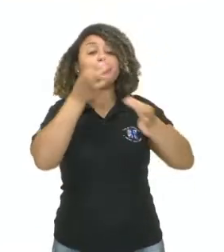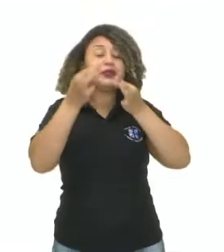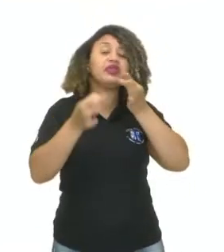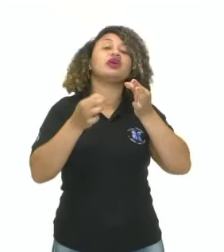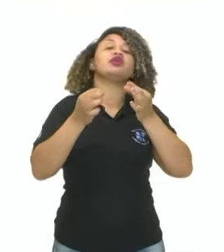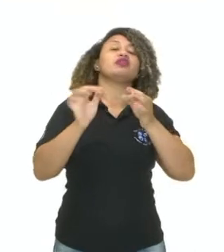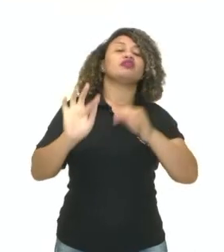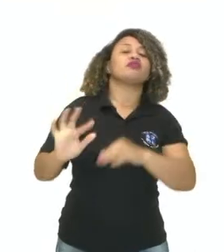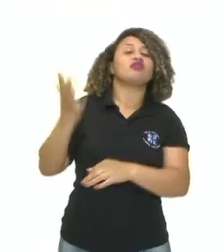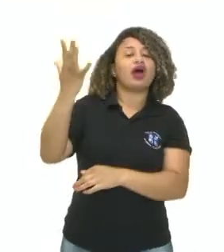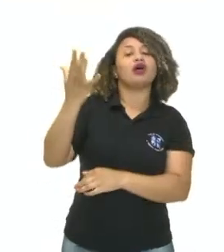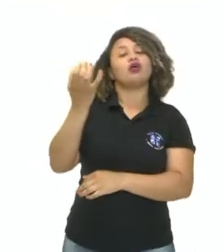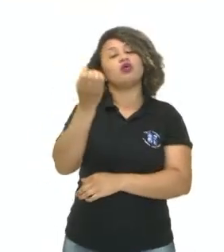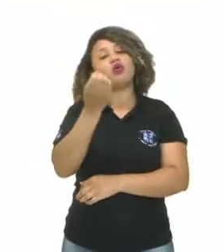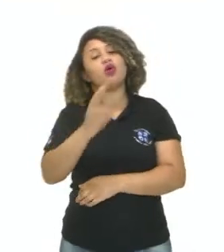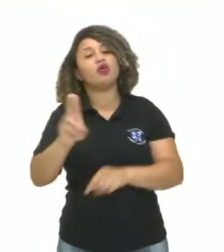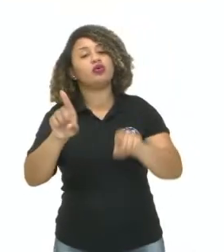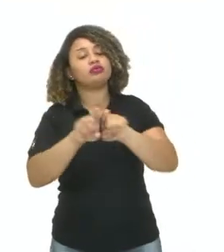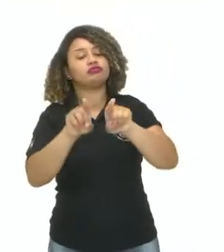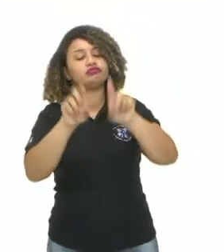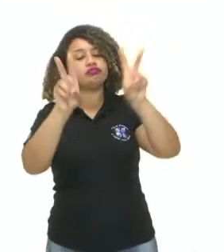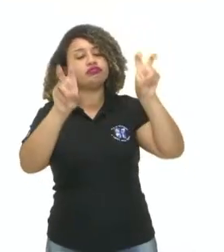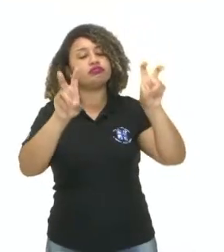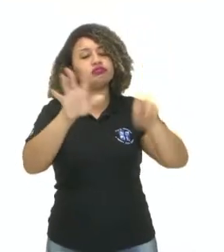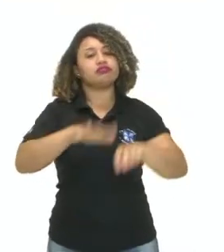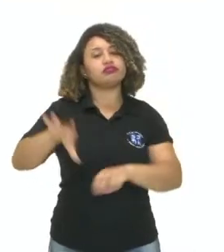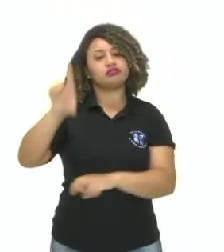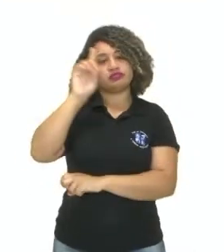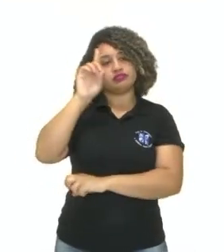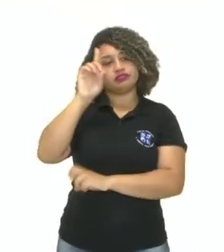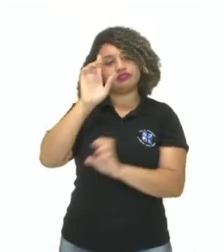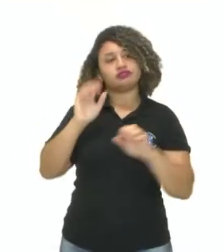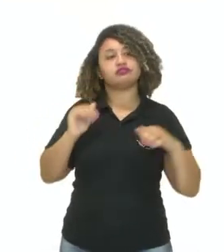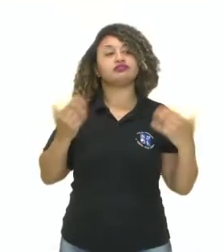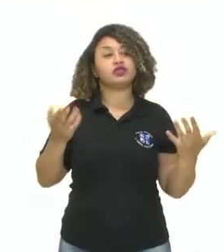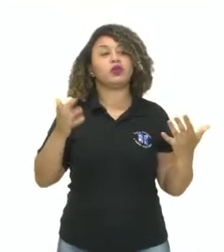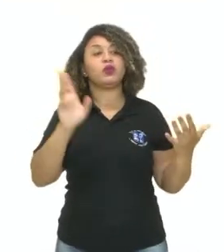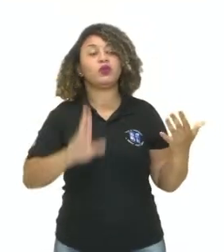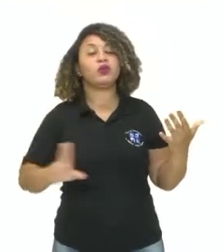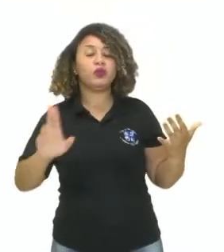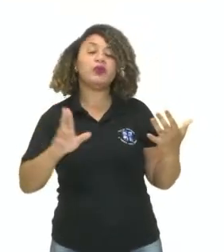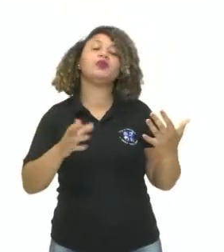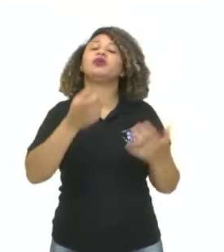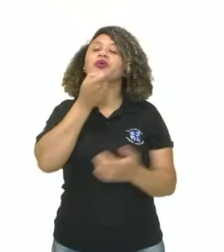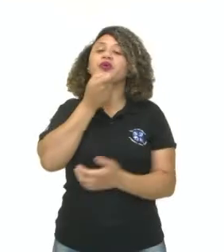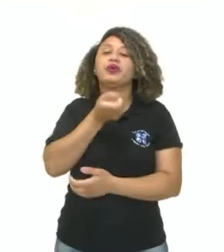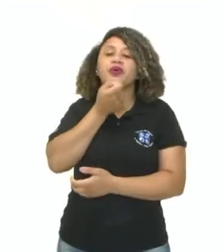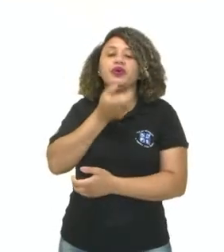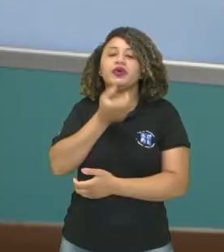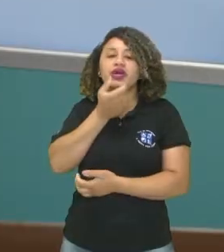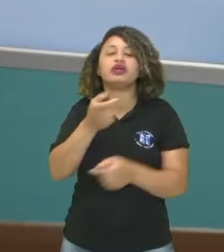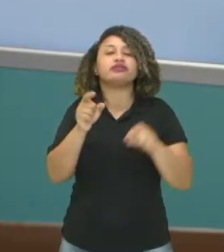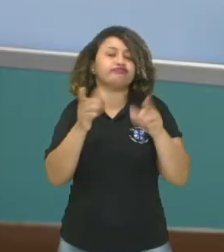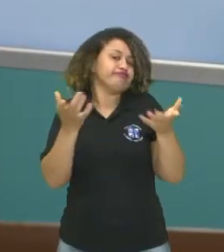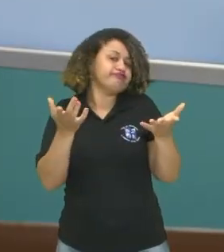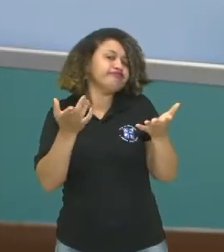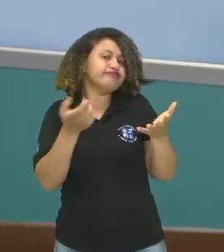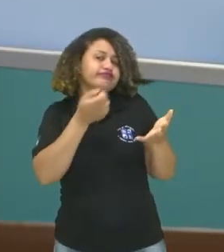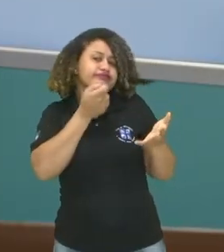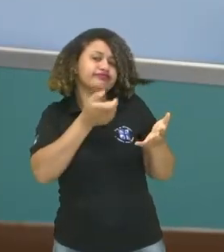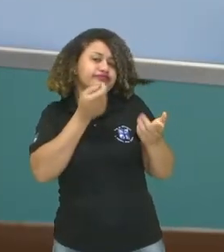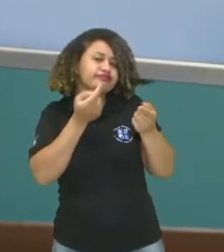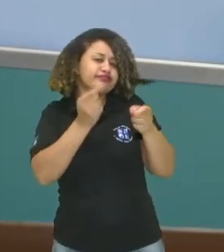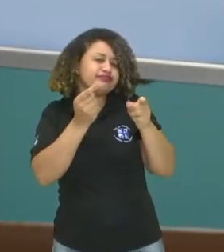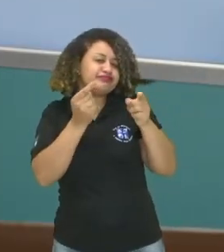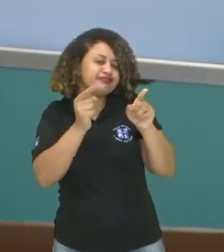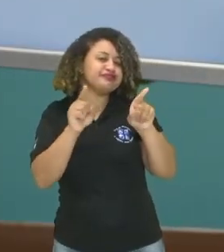fatos e/ou temas do cotidiano. Para tanto, utiliza o humor e a sátira. Isso mesmo,